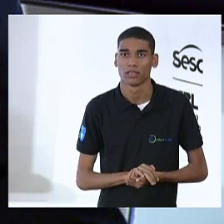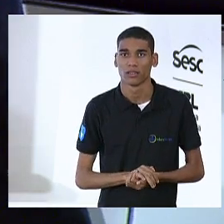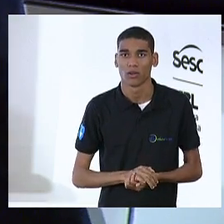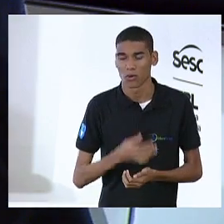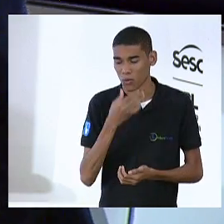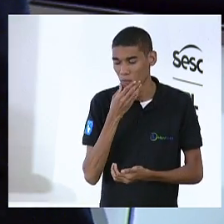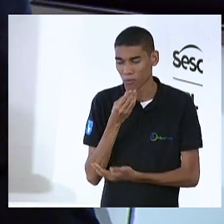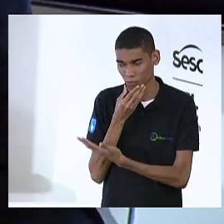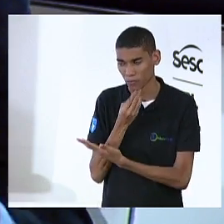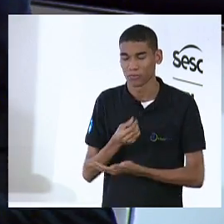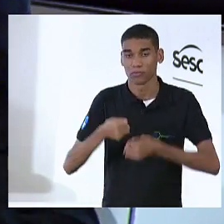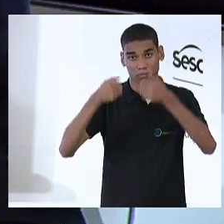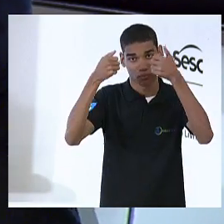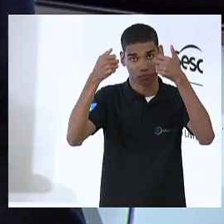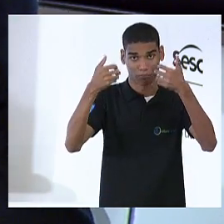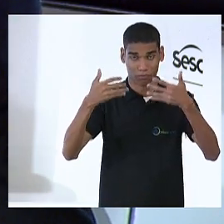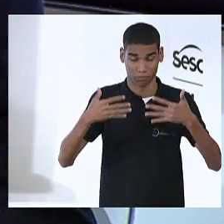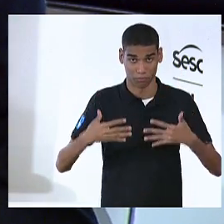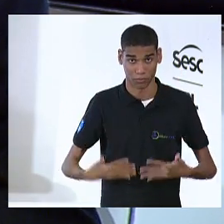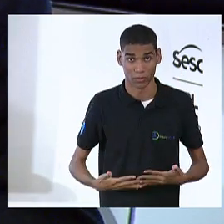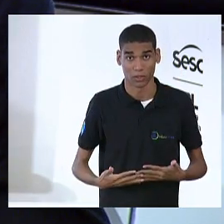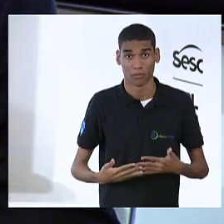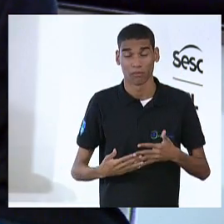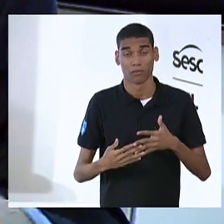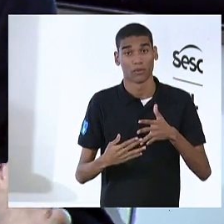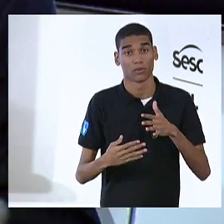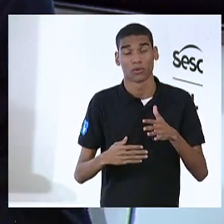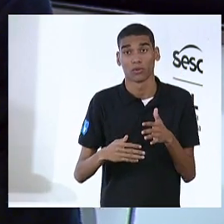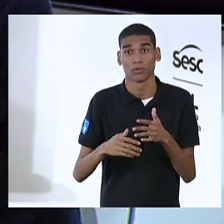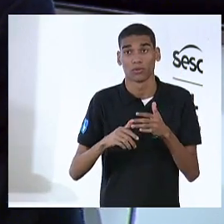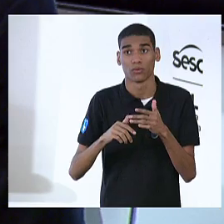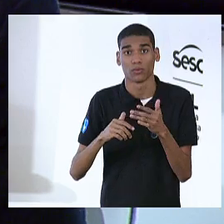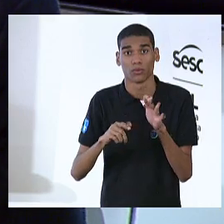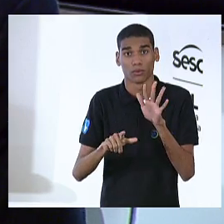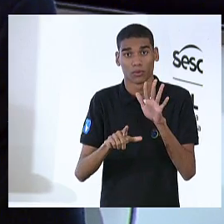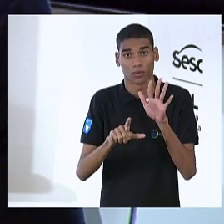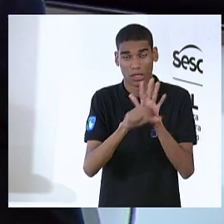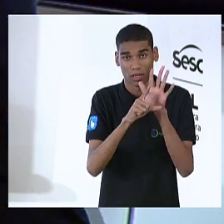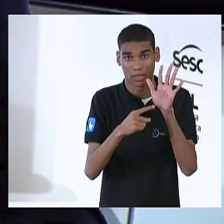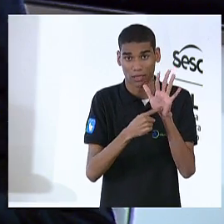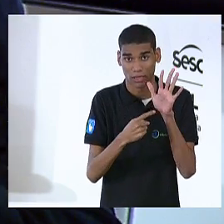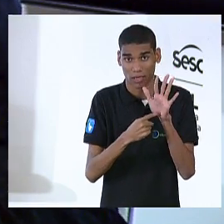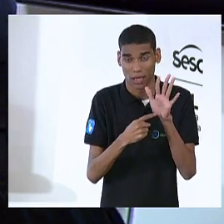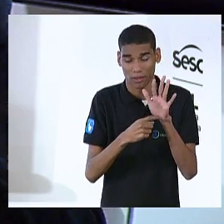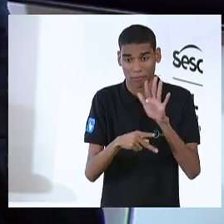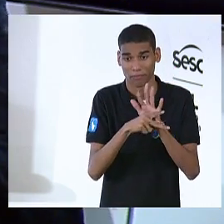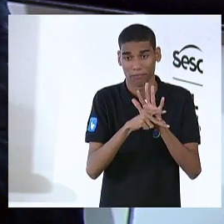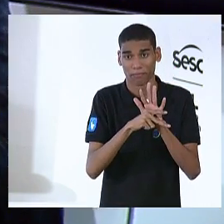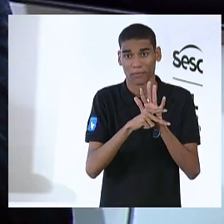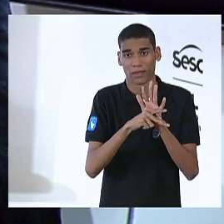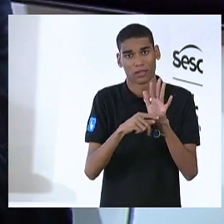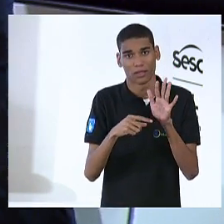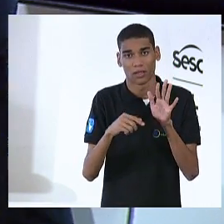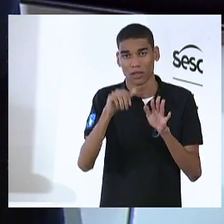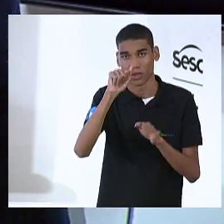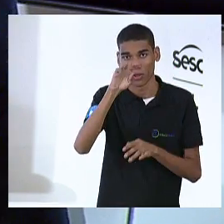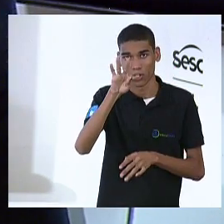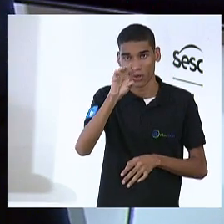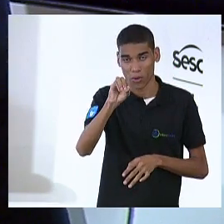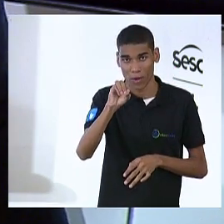Napolitano mencionou os atos institucionais, né? Então, o ato institucional número 5 é o mais